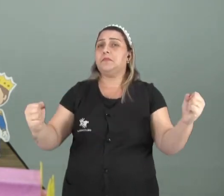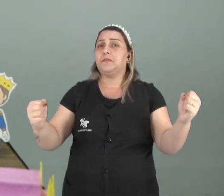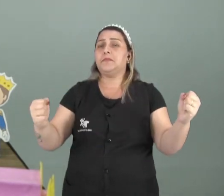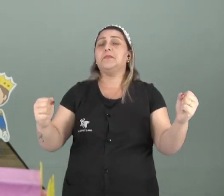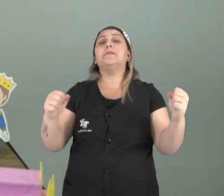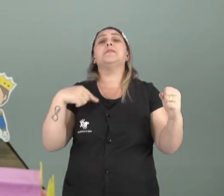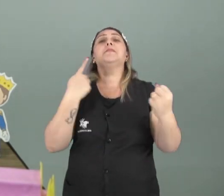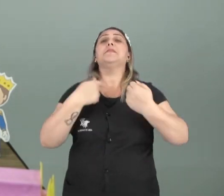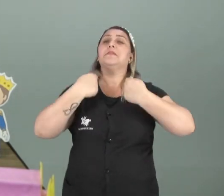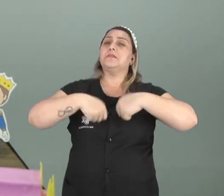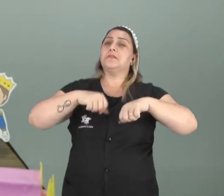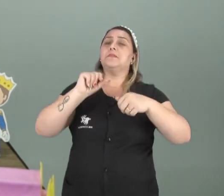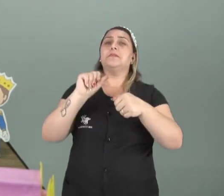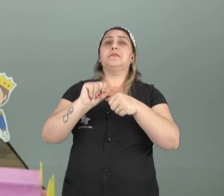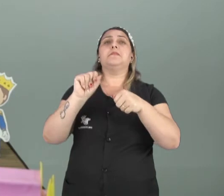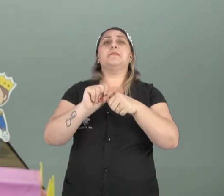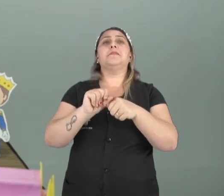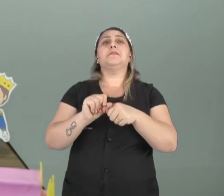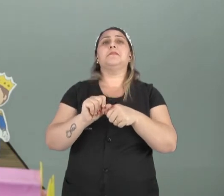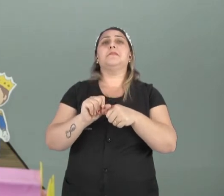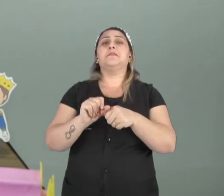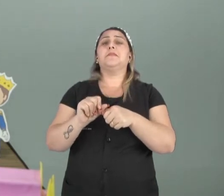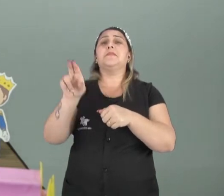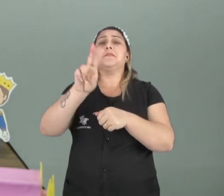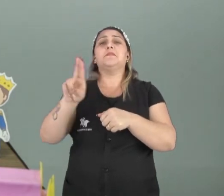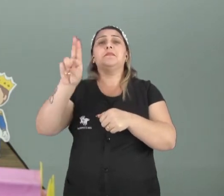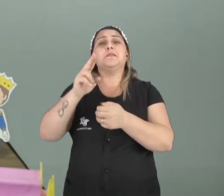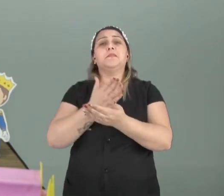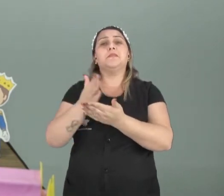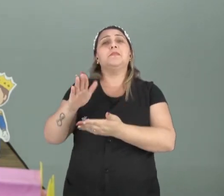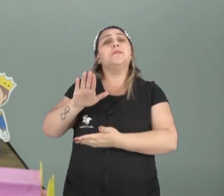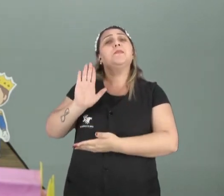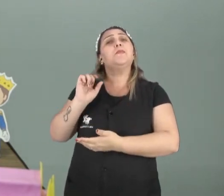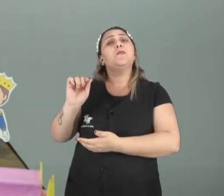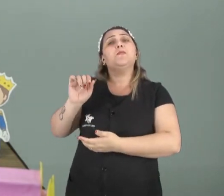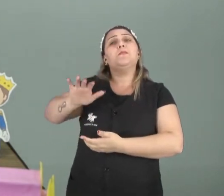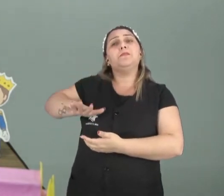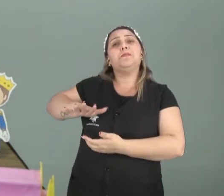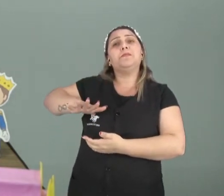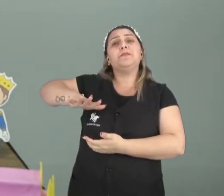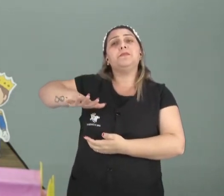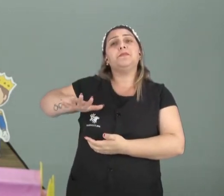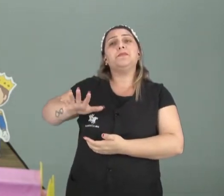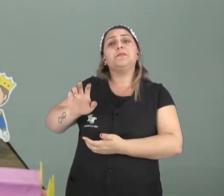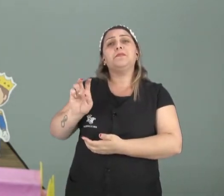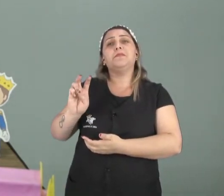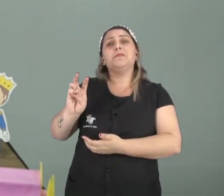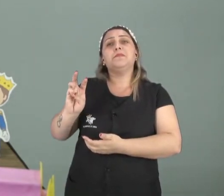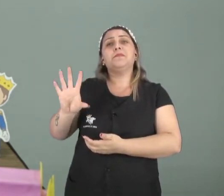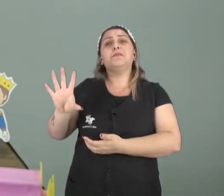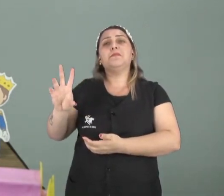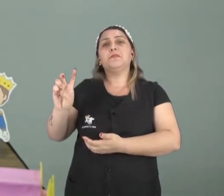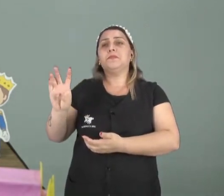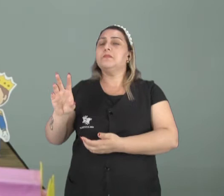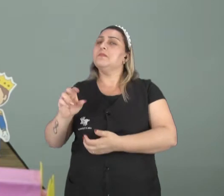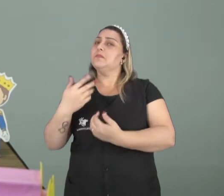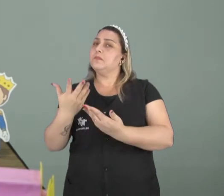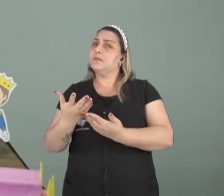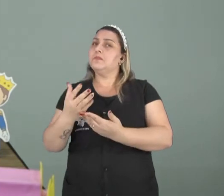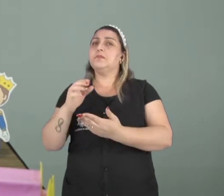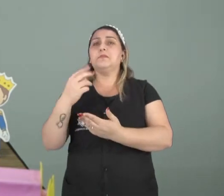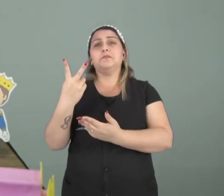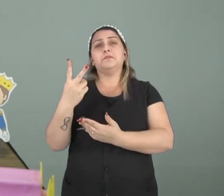nós precisamos fazer as medições, então nós vamos lá e começamos a colocar o nosso palmo. E aí tiramos essa medida,